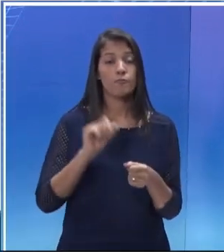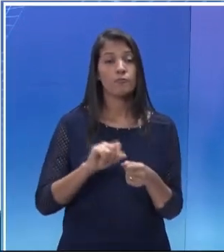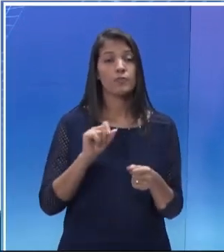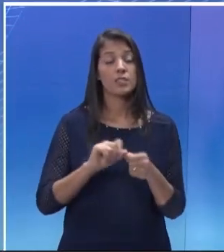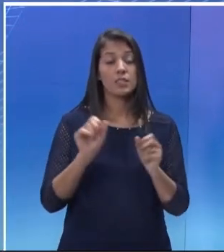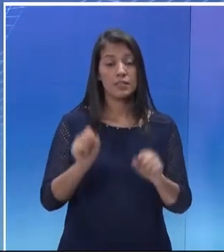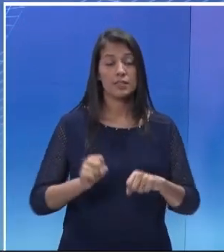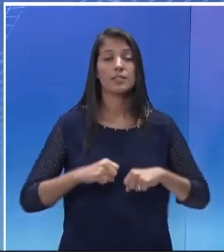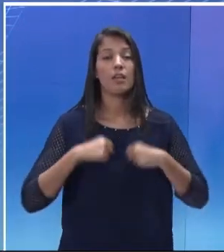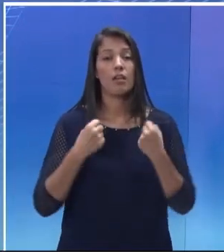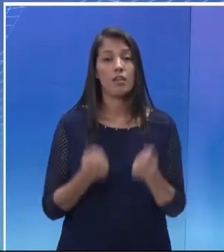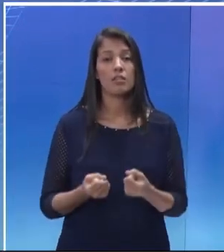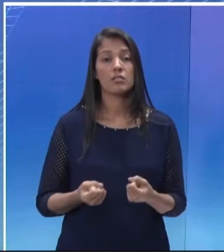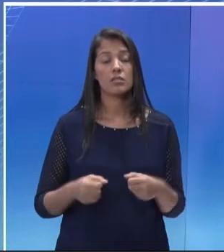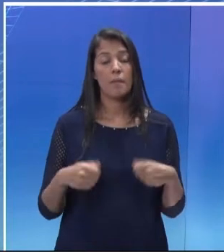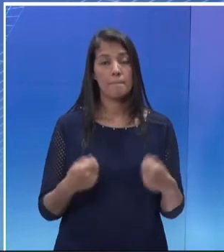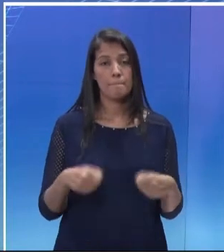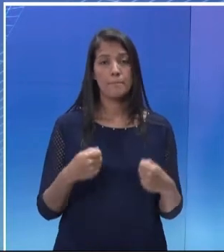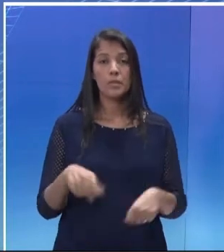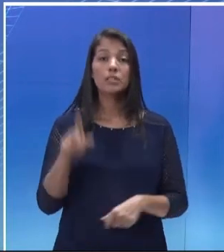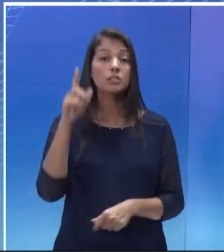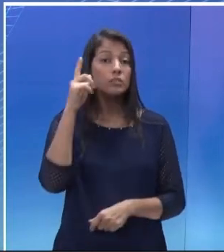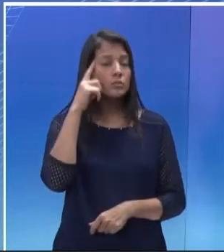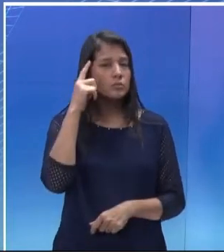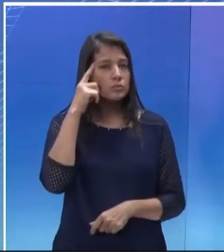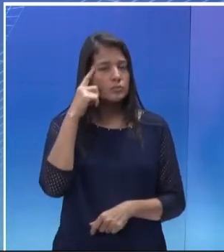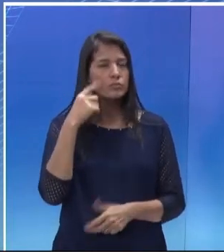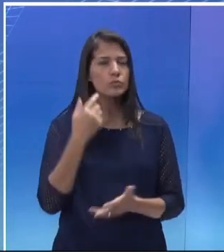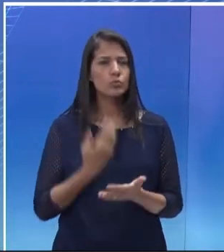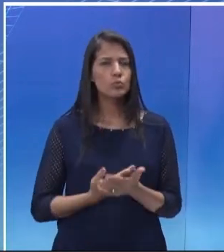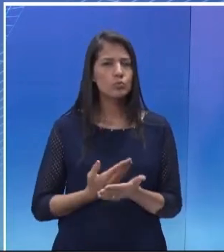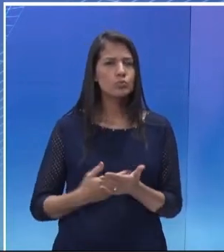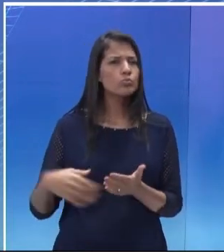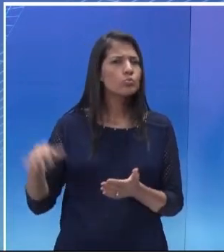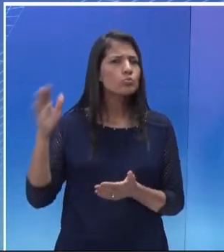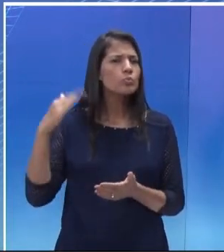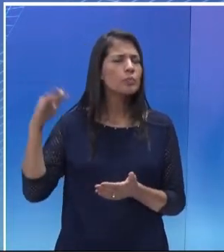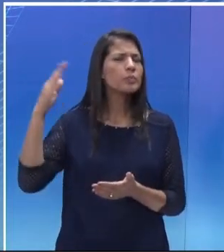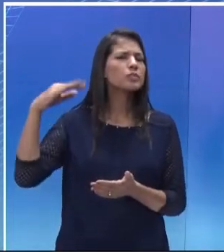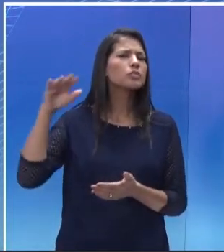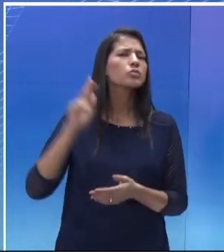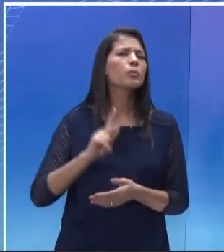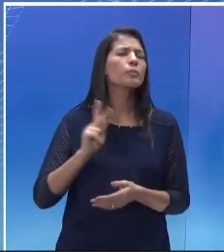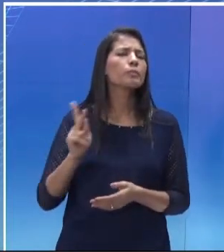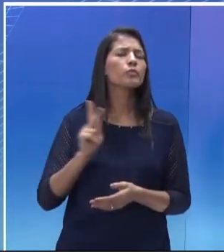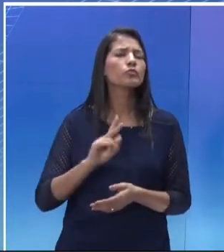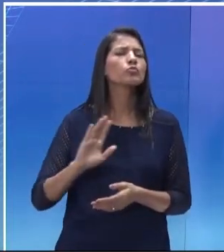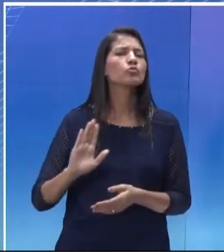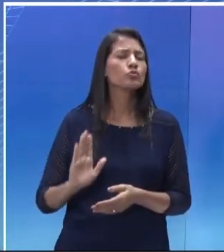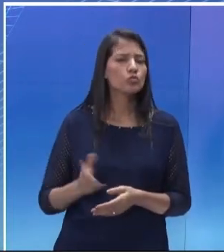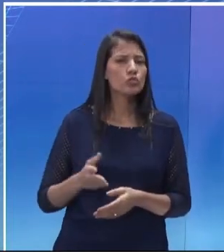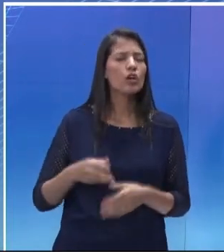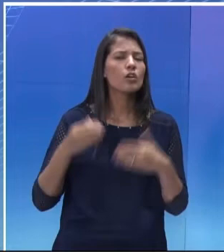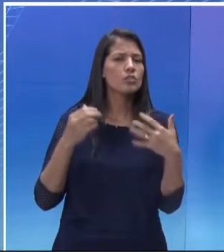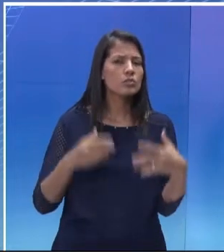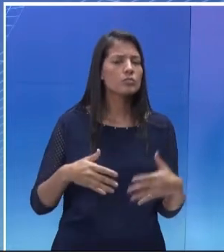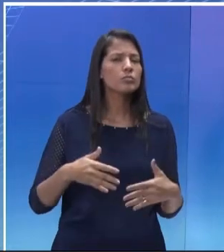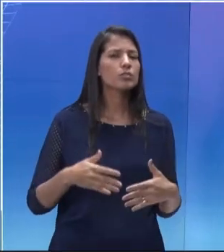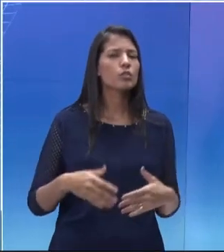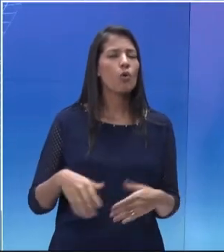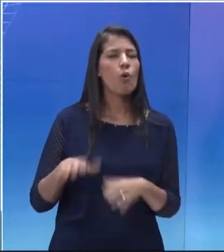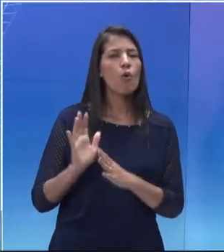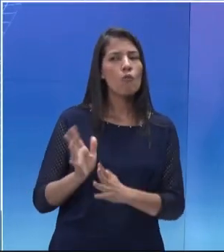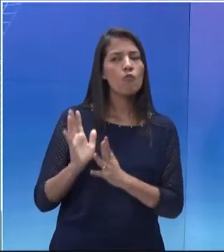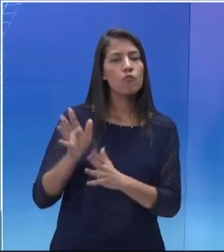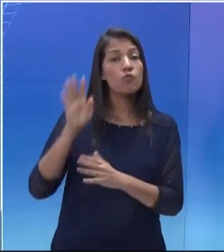reação catódica e anódica, nós temos que ter em mente aquela aula que o seu professor falou para vocês sobre a fila de prioridade